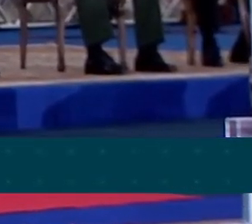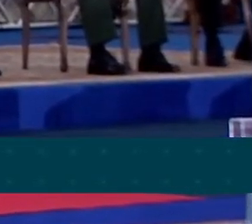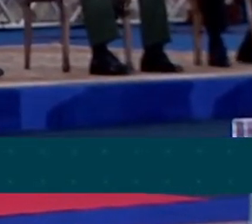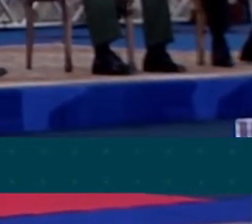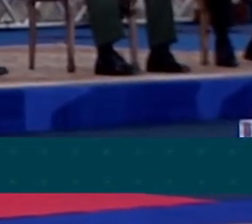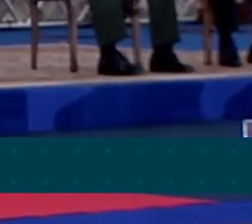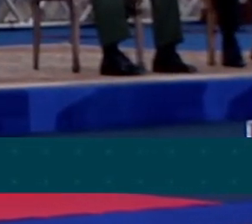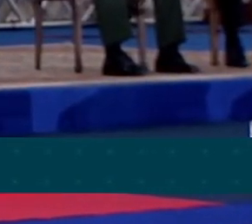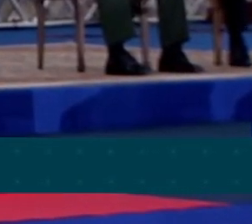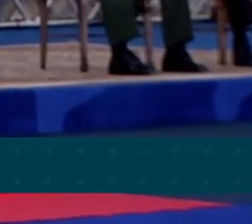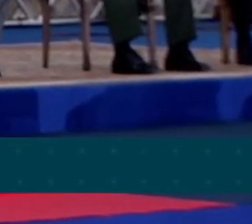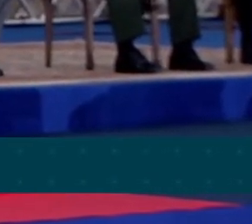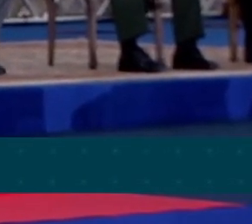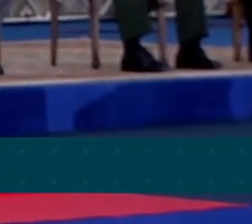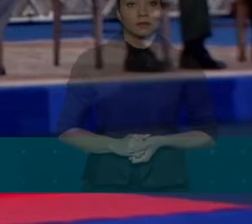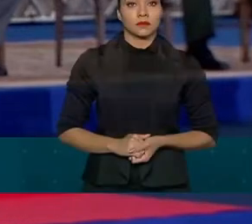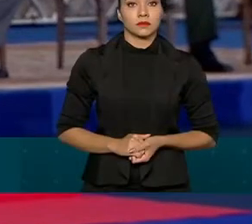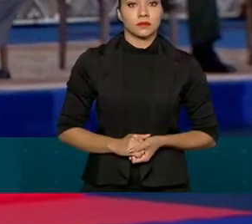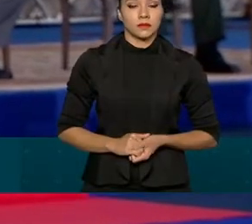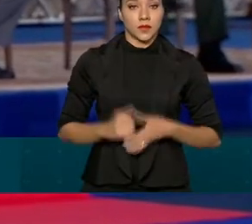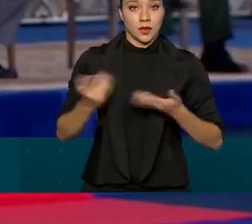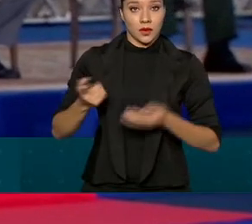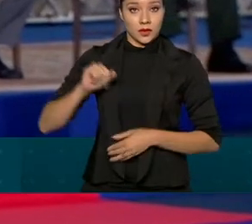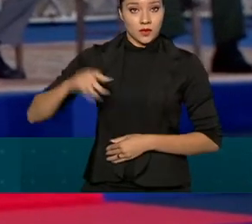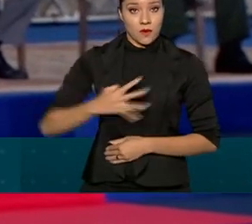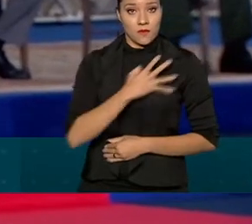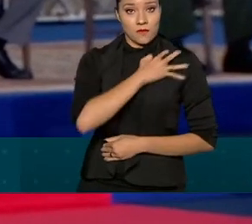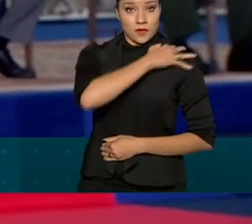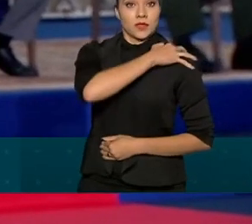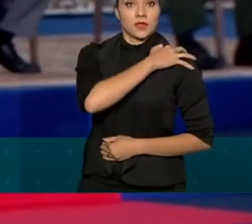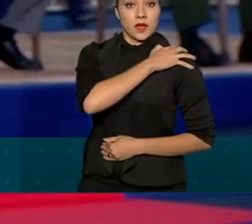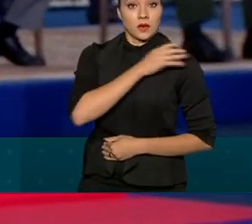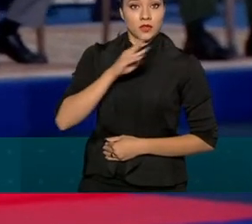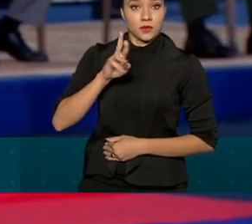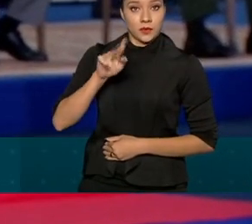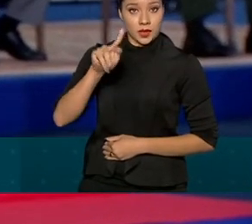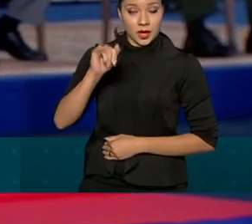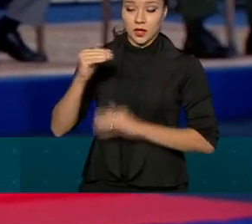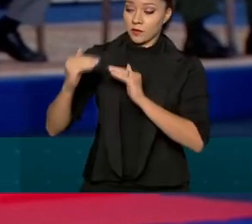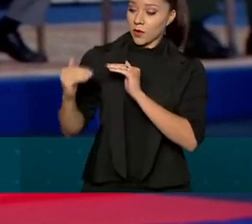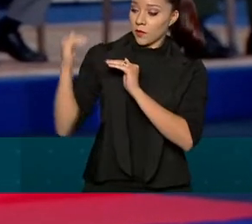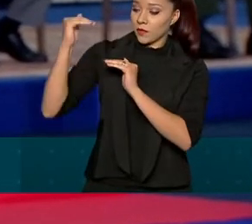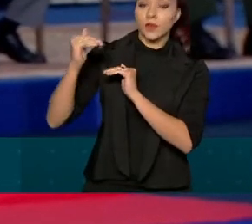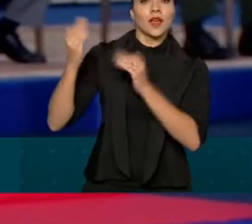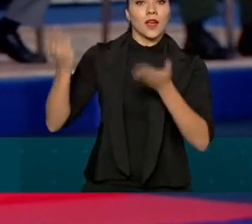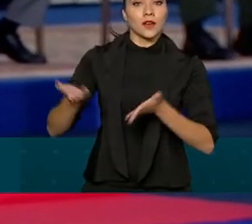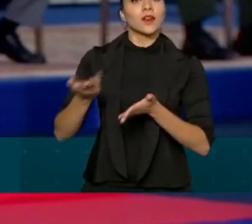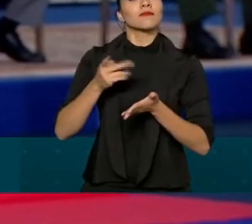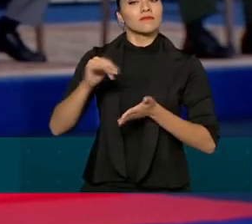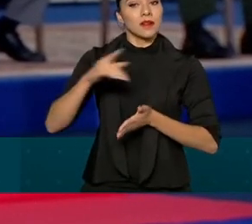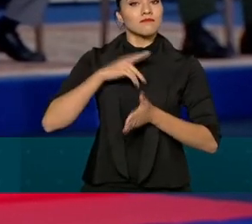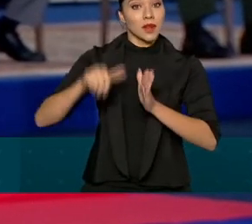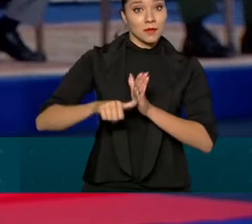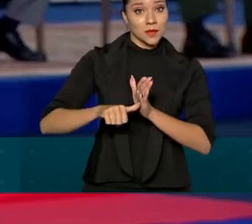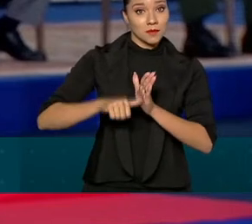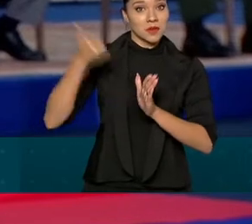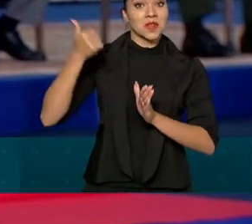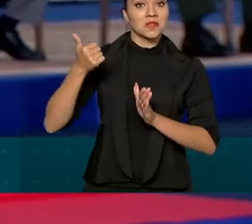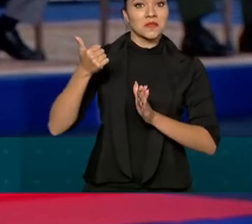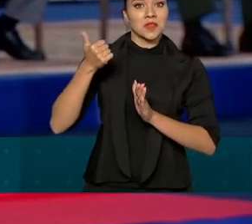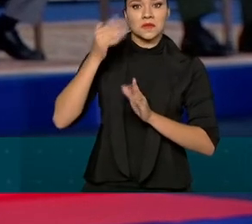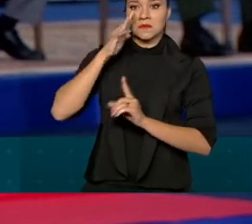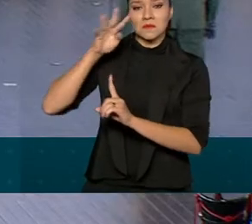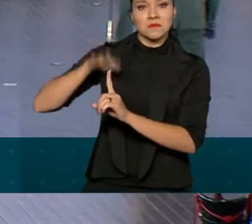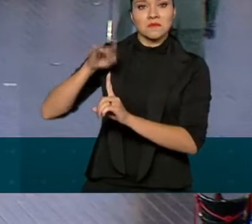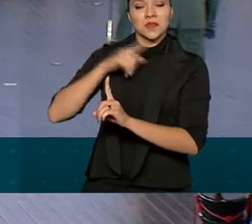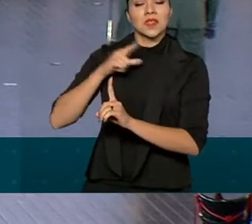G1 e Os oficiais generais de brigada promovidos receberam pela primeira vez as honras